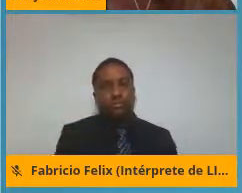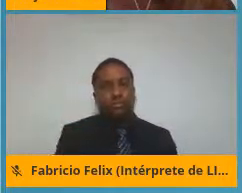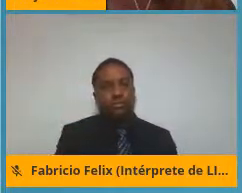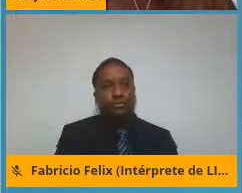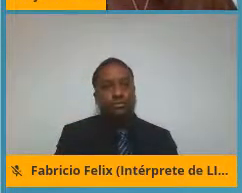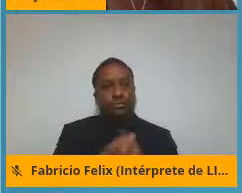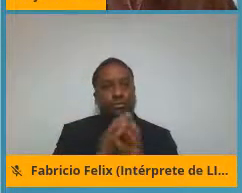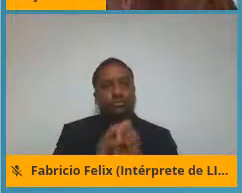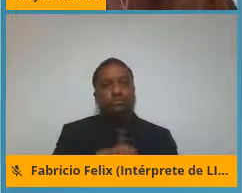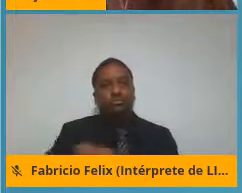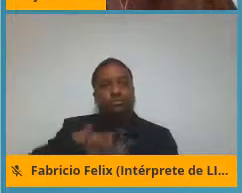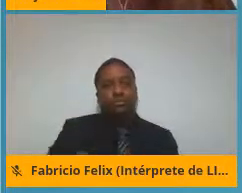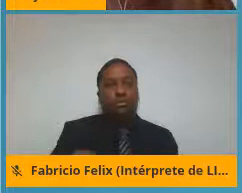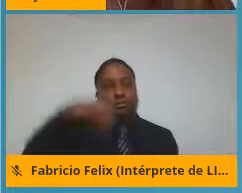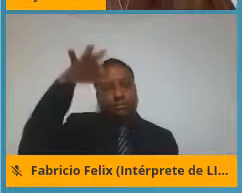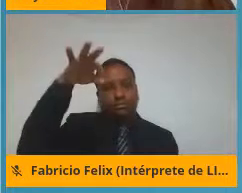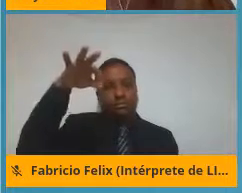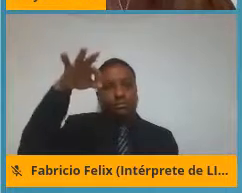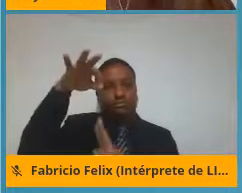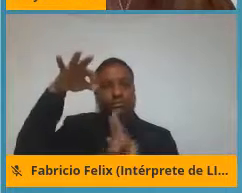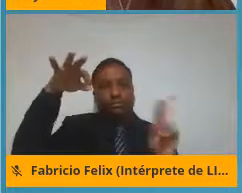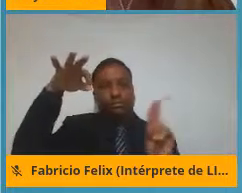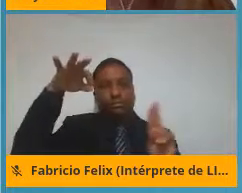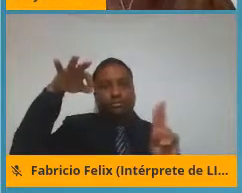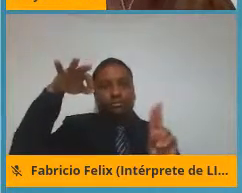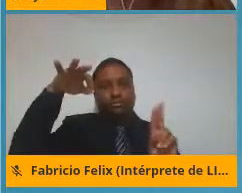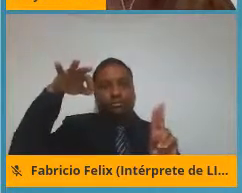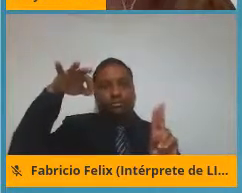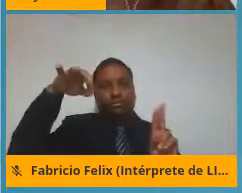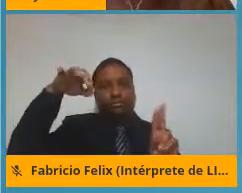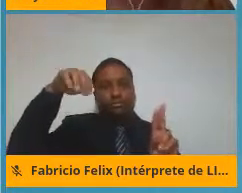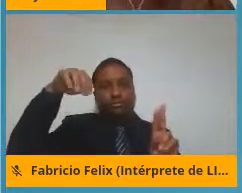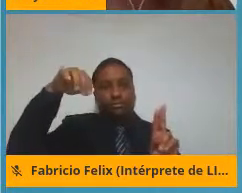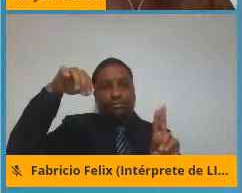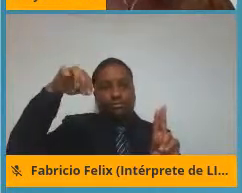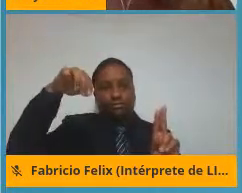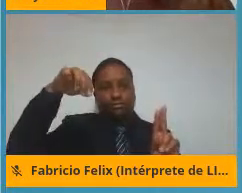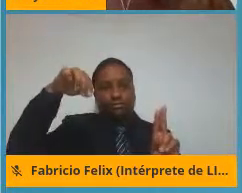Vamos lá. A cerveja do Divina Gula. Vamos lá.